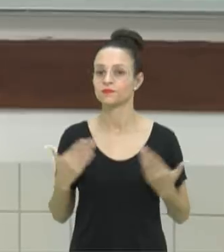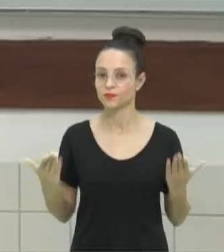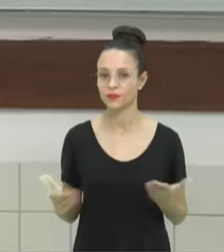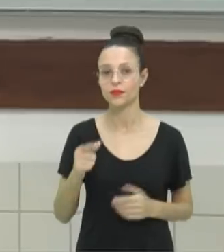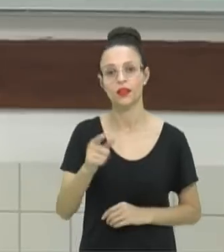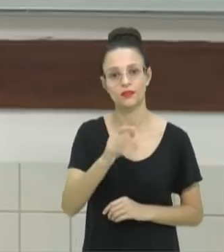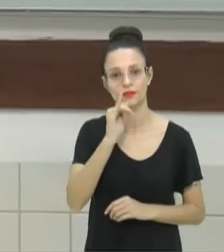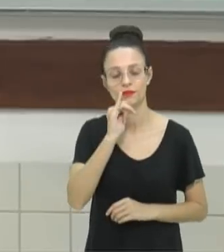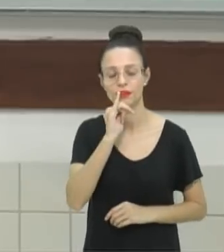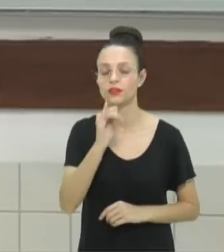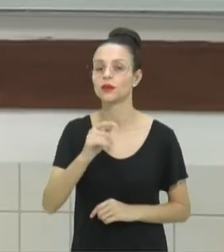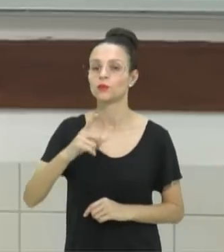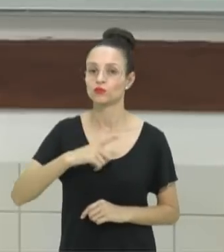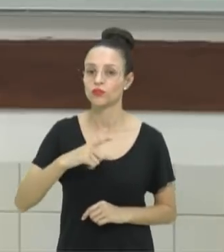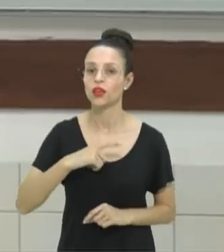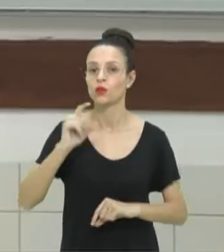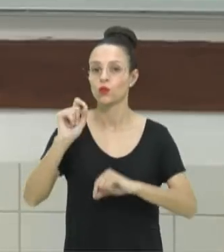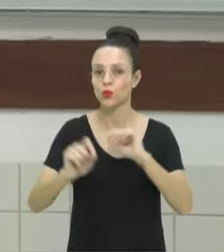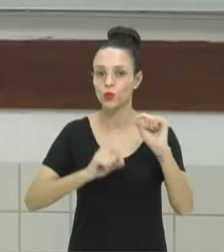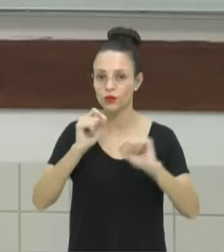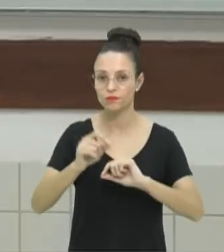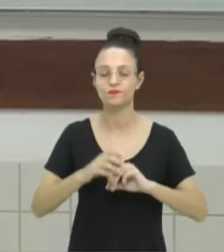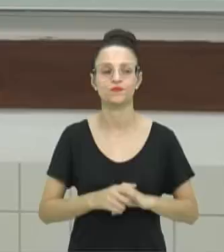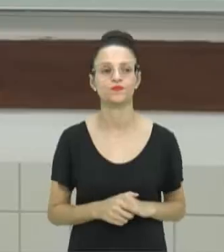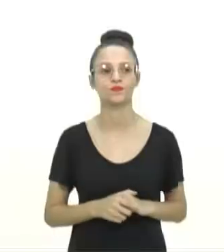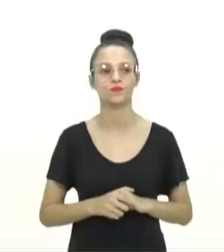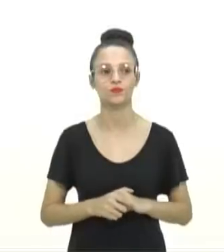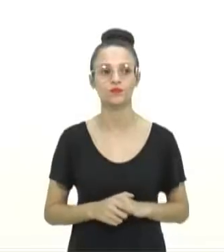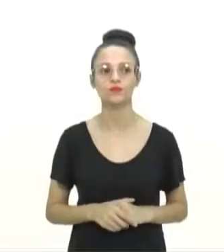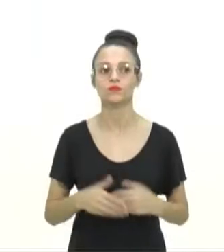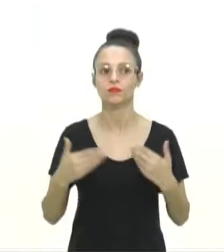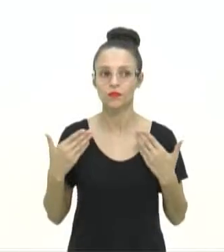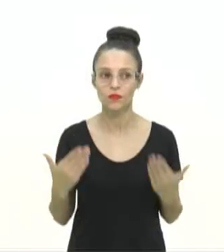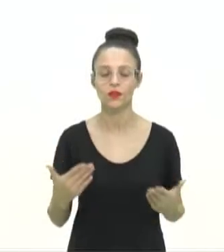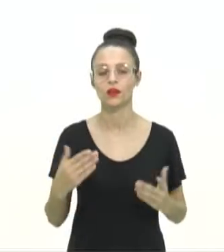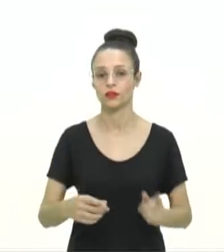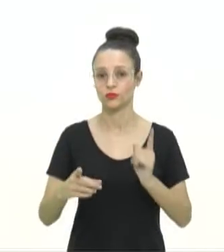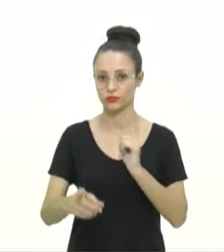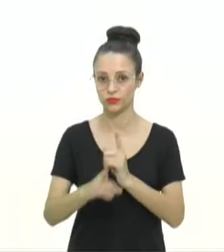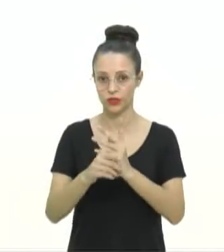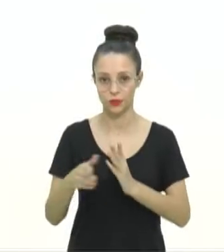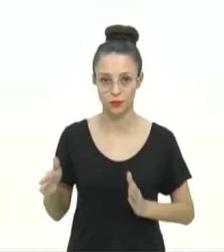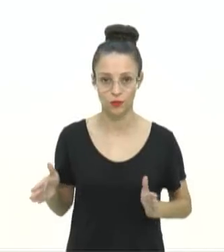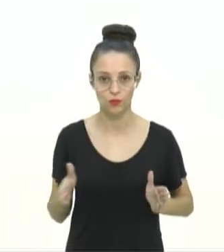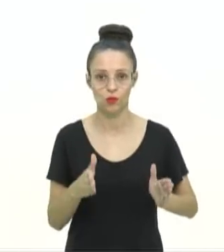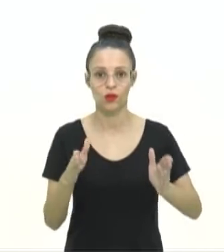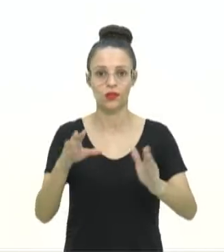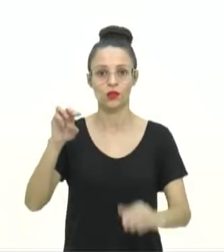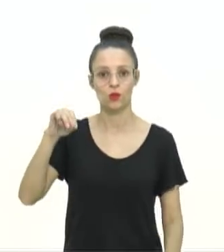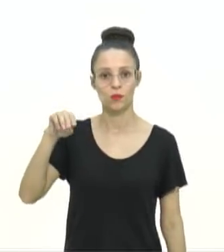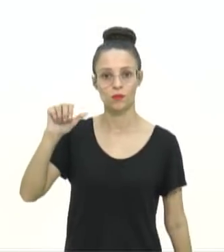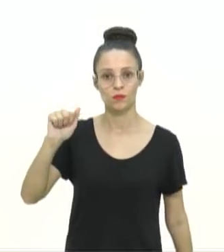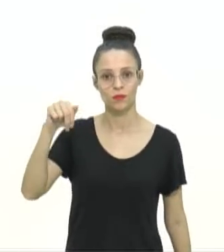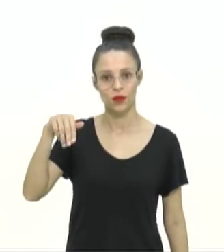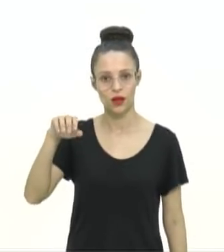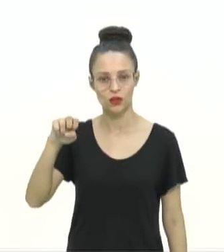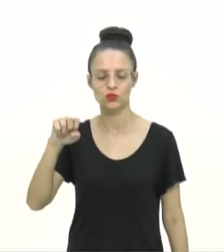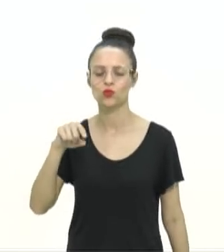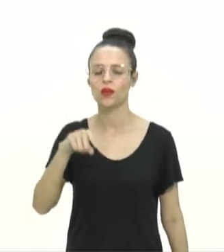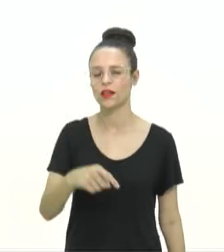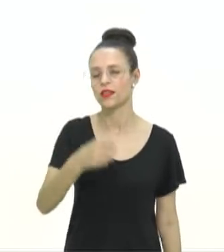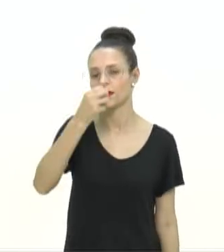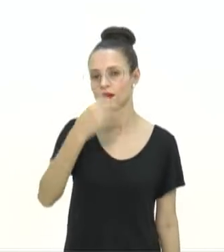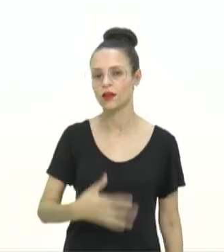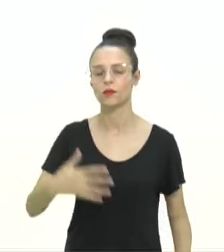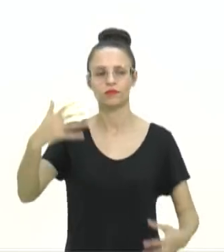Neste caso, nós temos o seguinte, pessoal. Logo, encontramos o rio Manso, que serve para um bom domingo